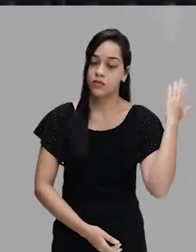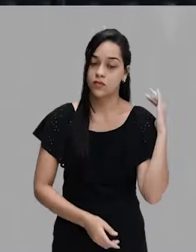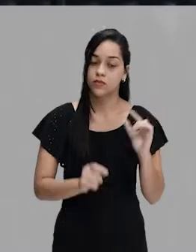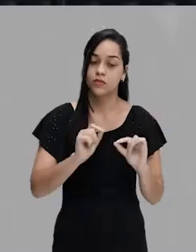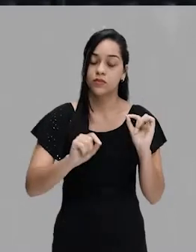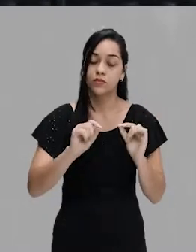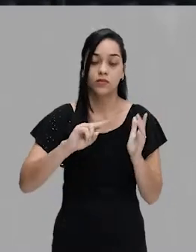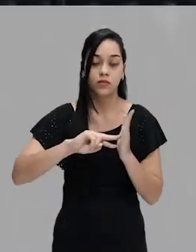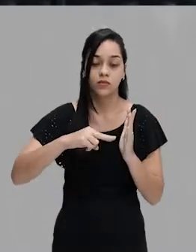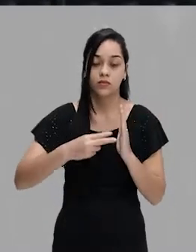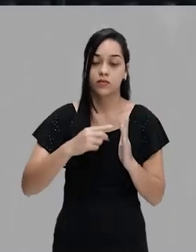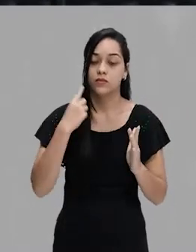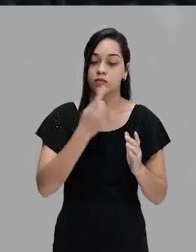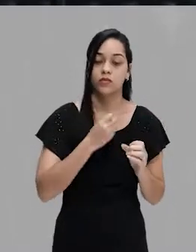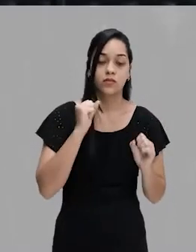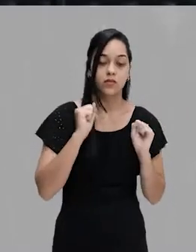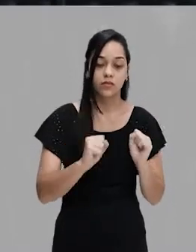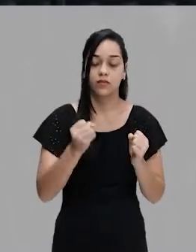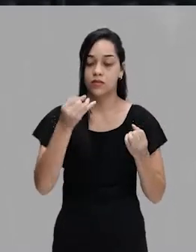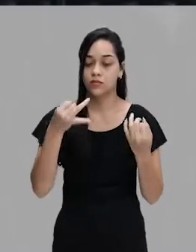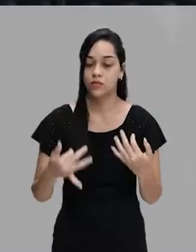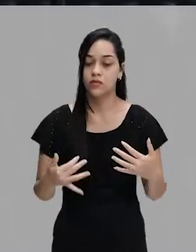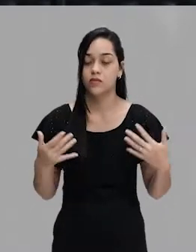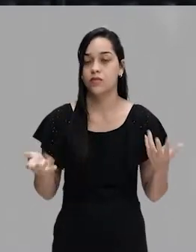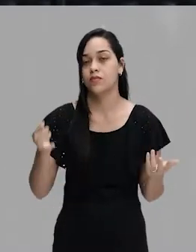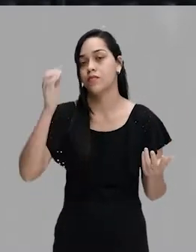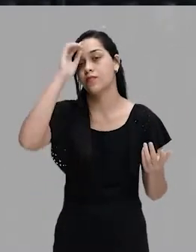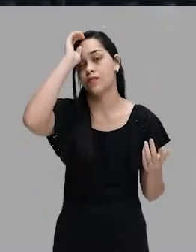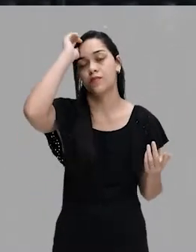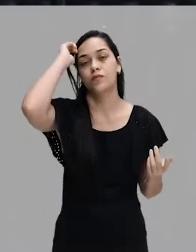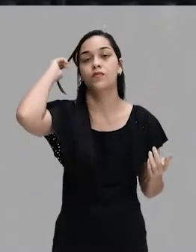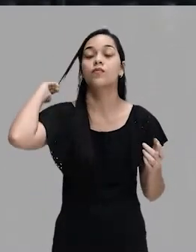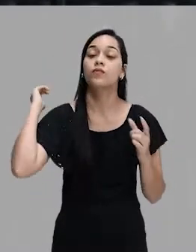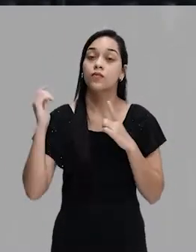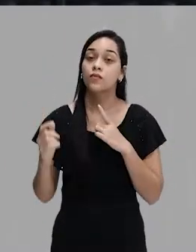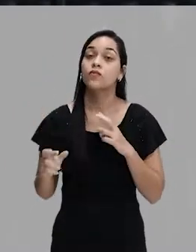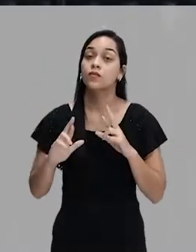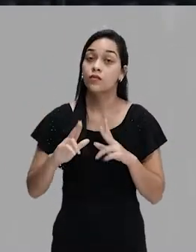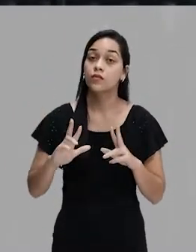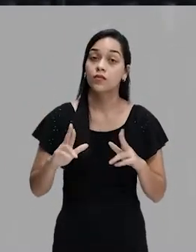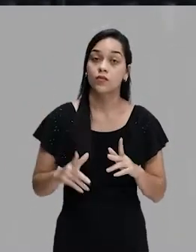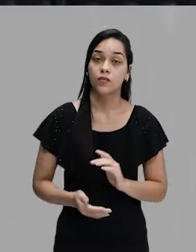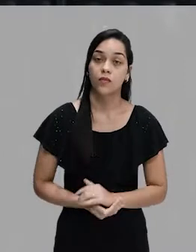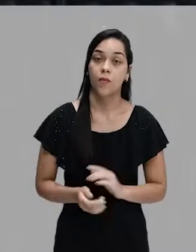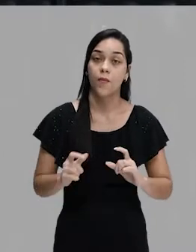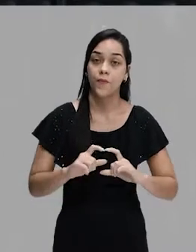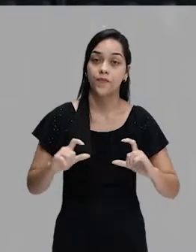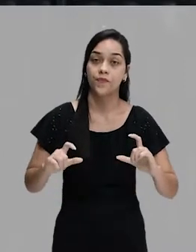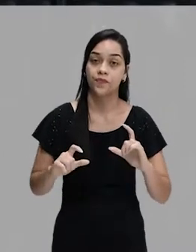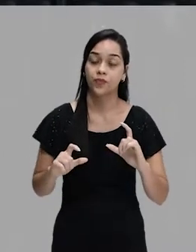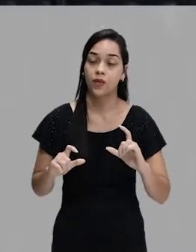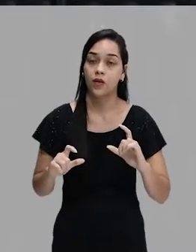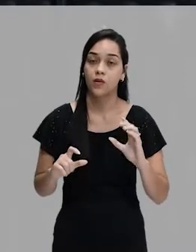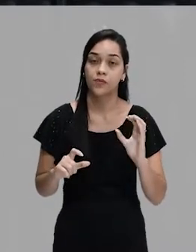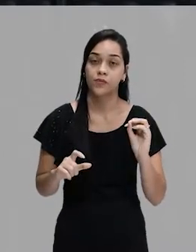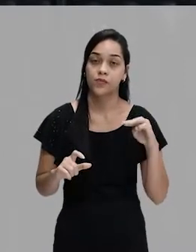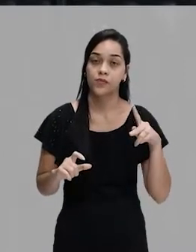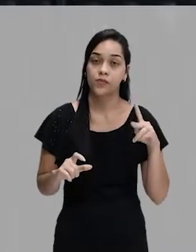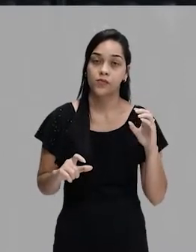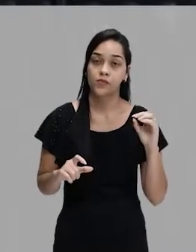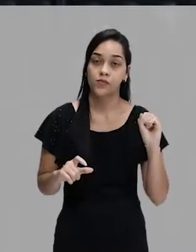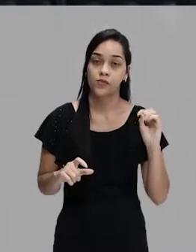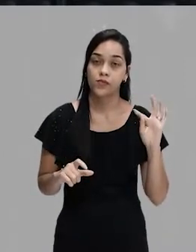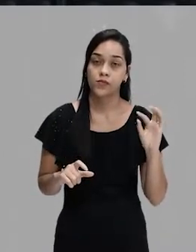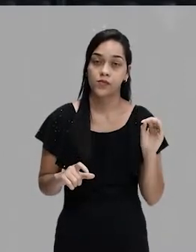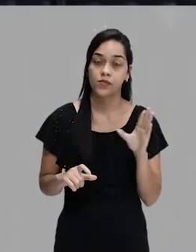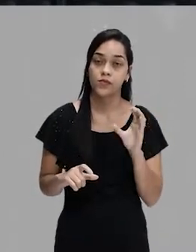dizer que nós não possamos citar agora, tem uma diferença. O período composto por coordenação, nesse caso,